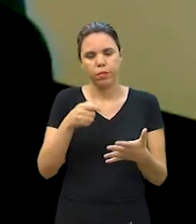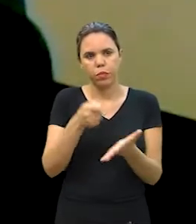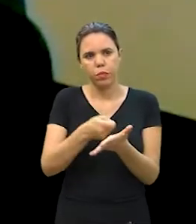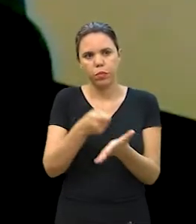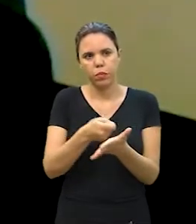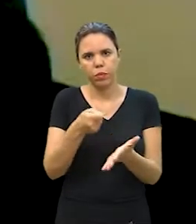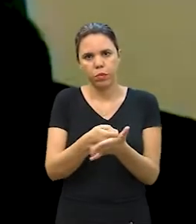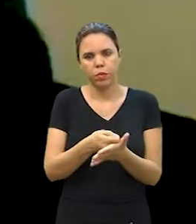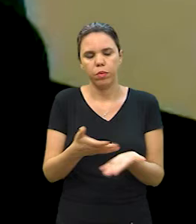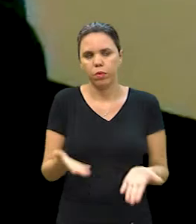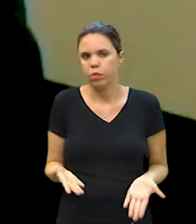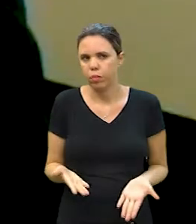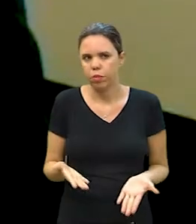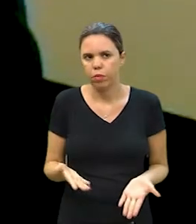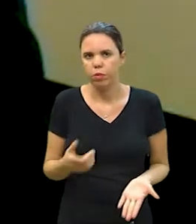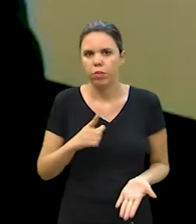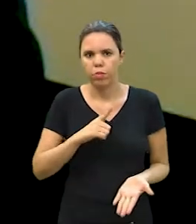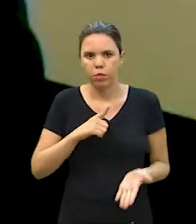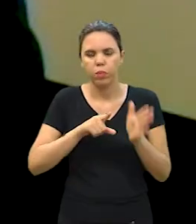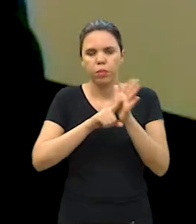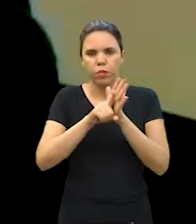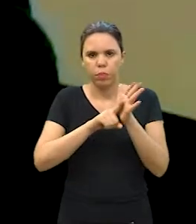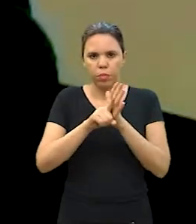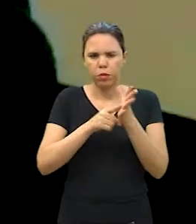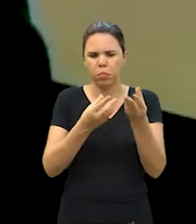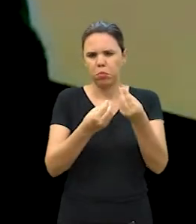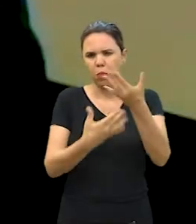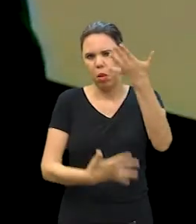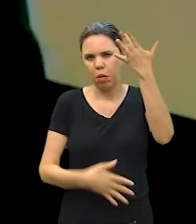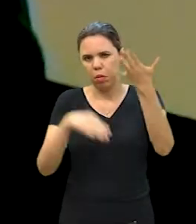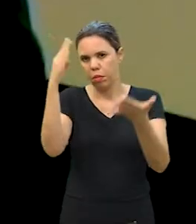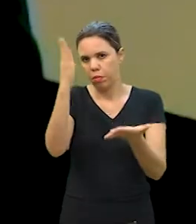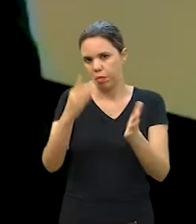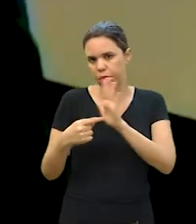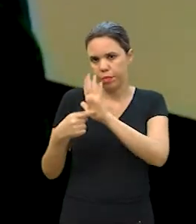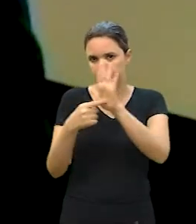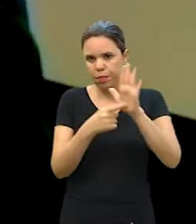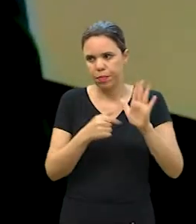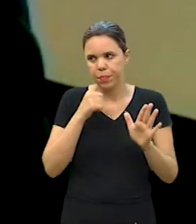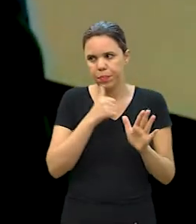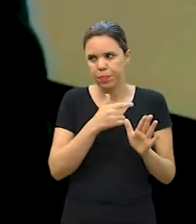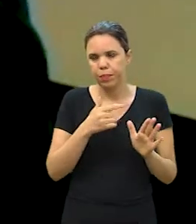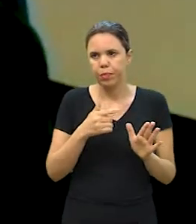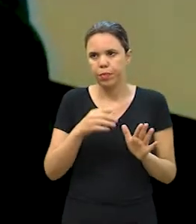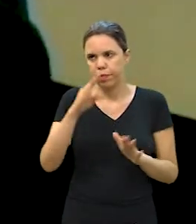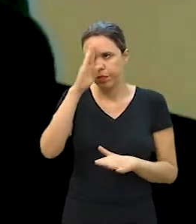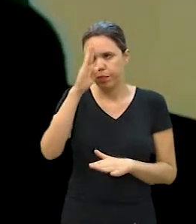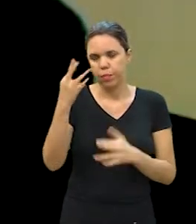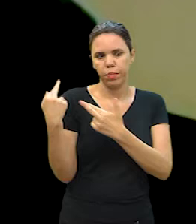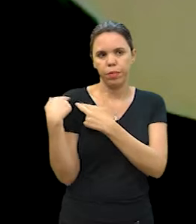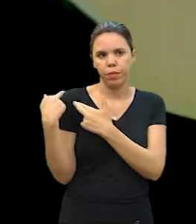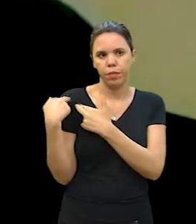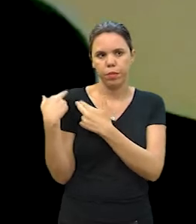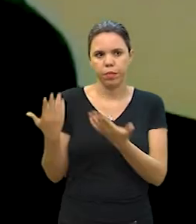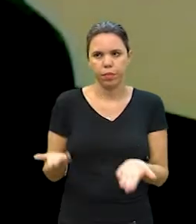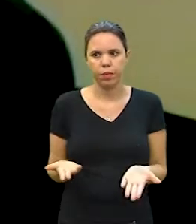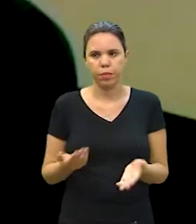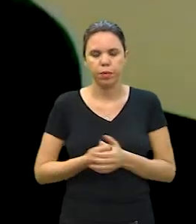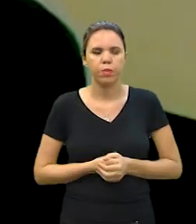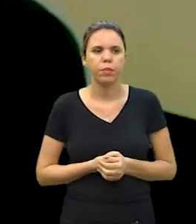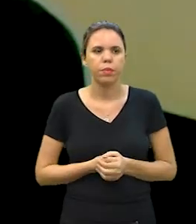suas obrigações, né? Nós temos pesquisas de sobra no Brasil que mostram que as mulheres são as principais